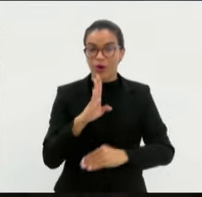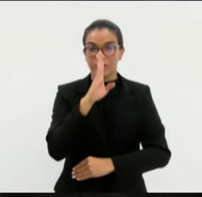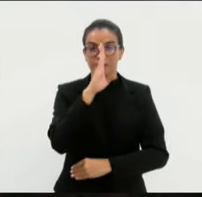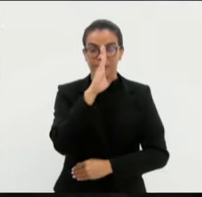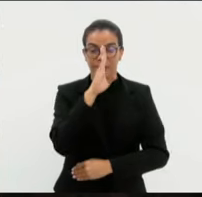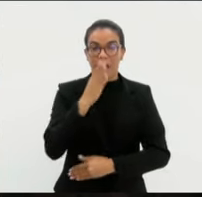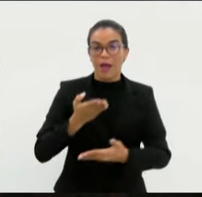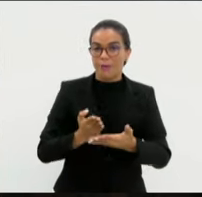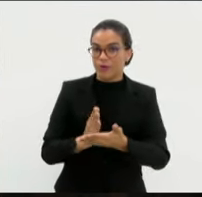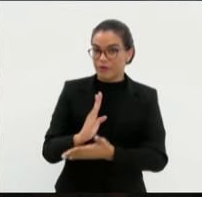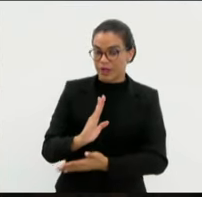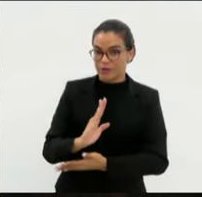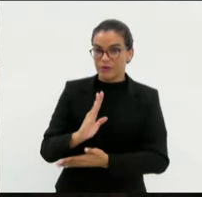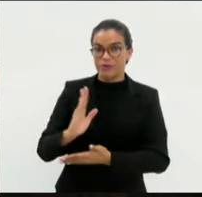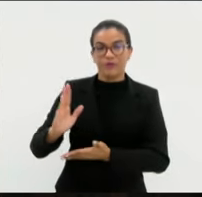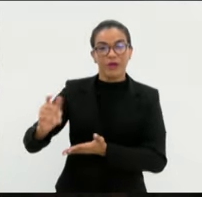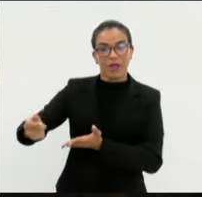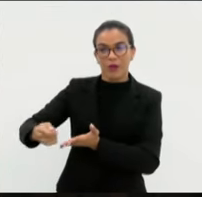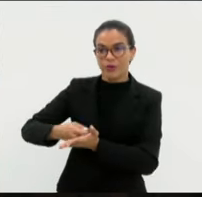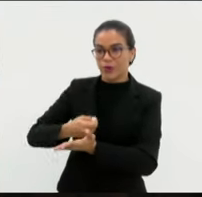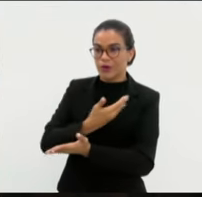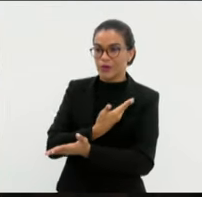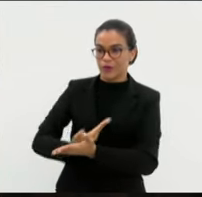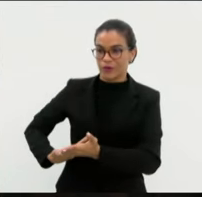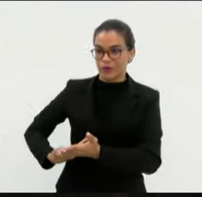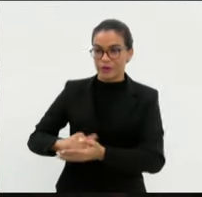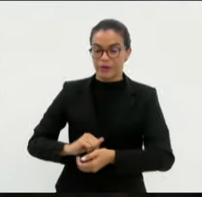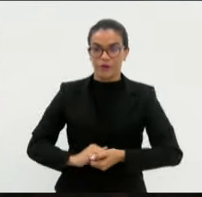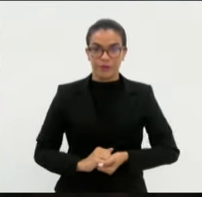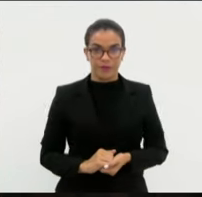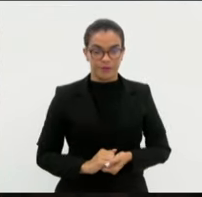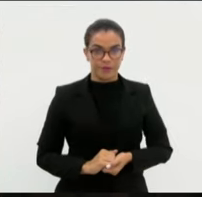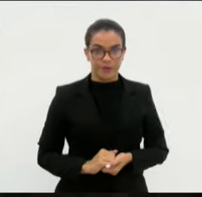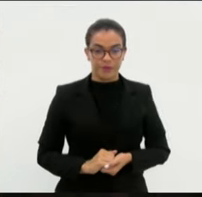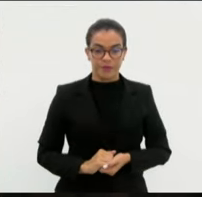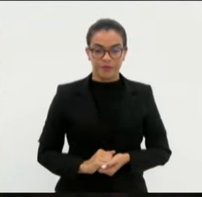estão. Aprovado, vai autógrafo.